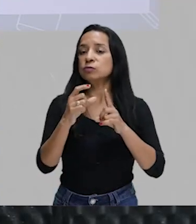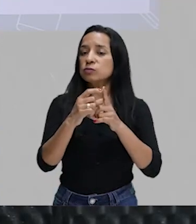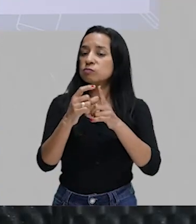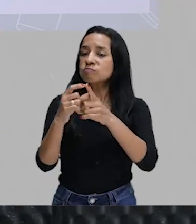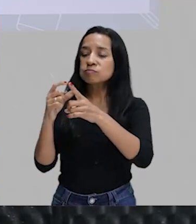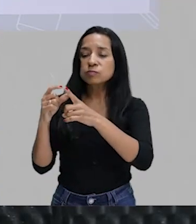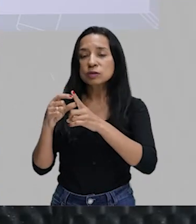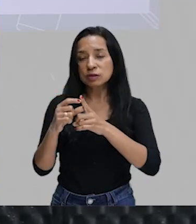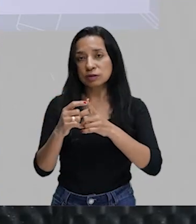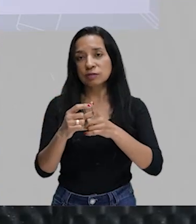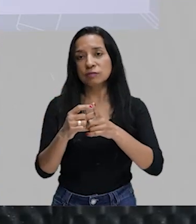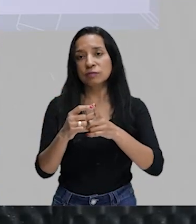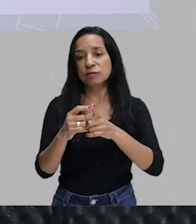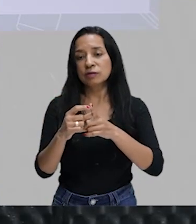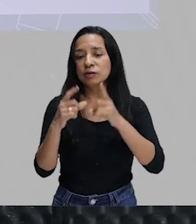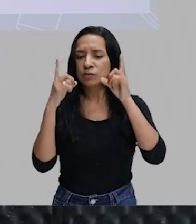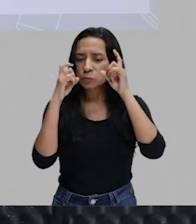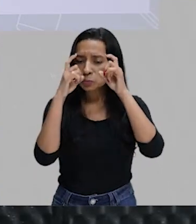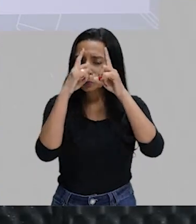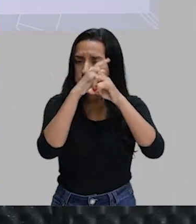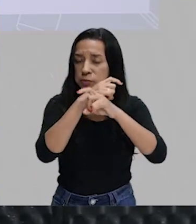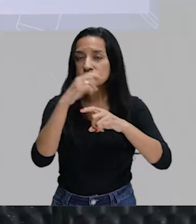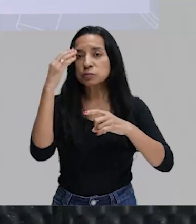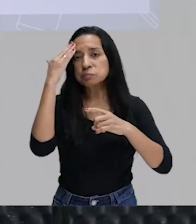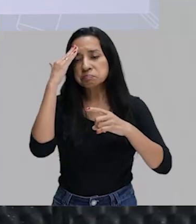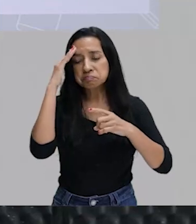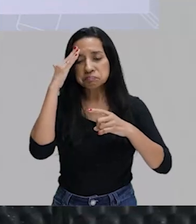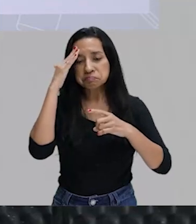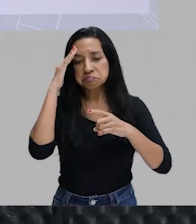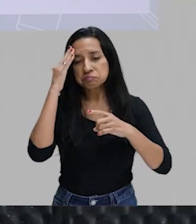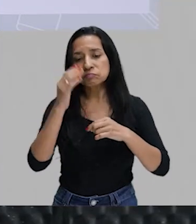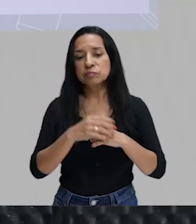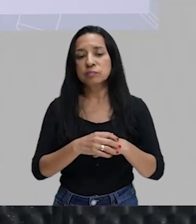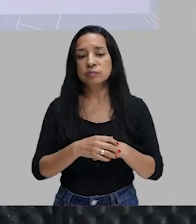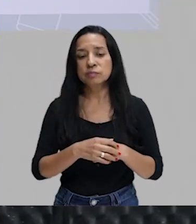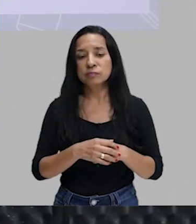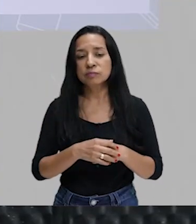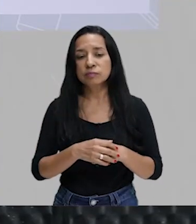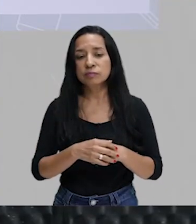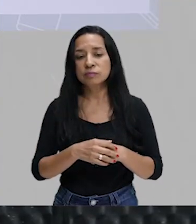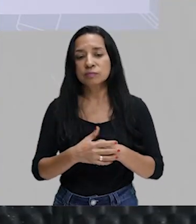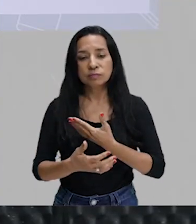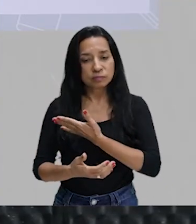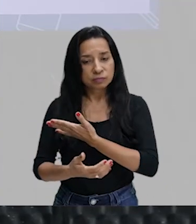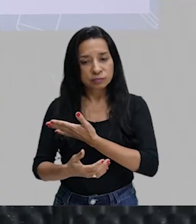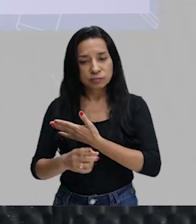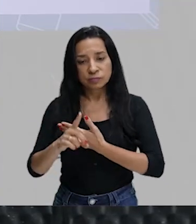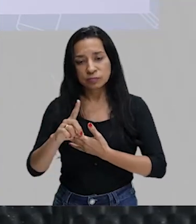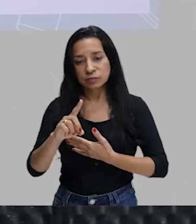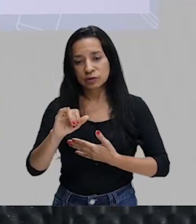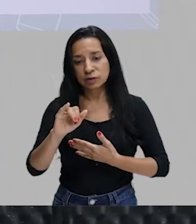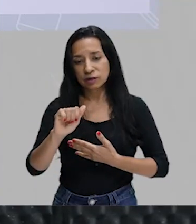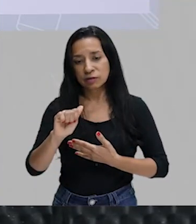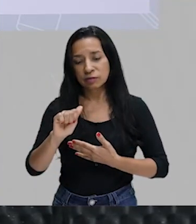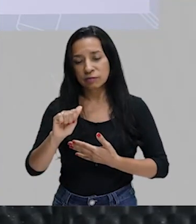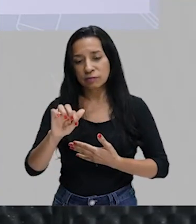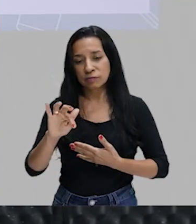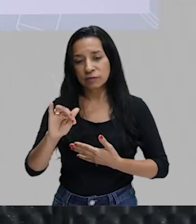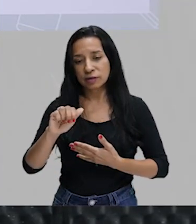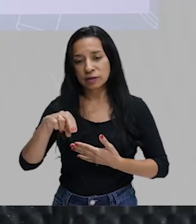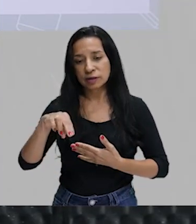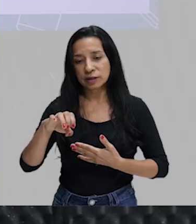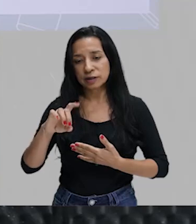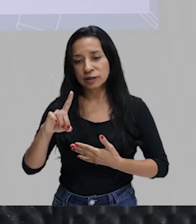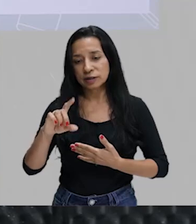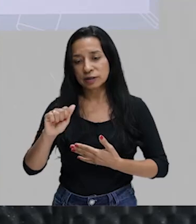de difícil entendimento, né? Como de afaneidade. Você já ouviu essa palavra? Tem a ver com aquilo que